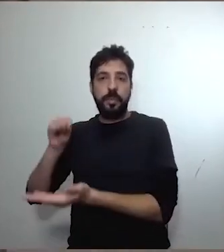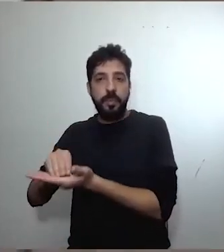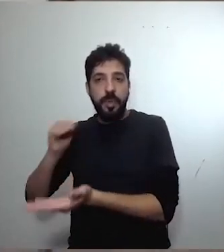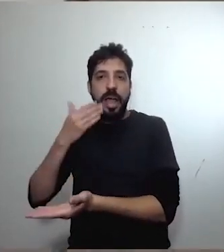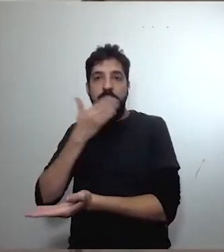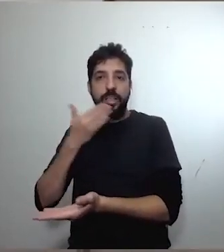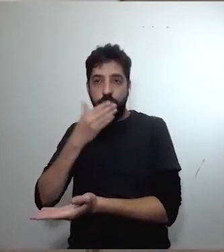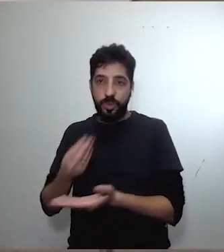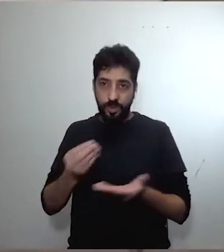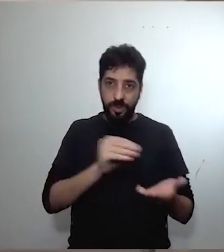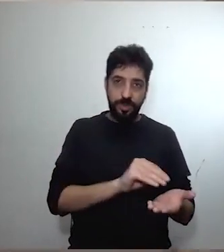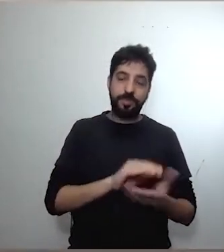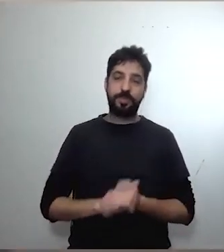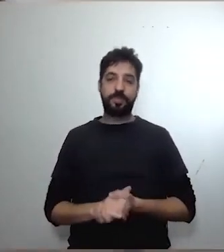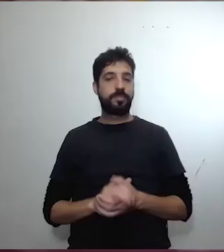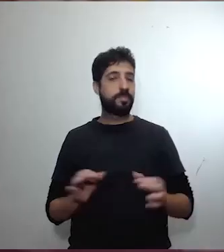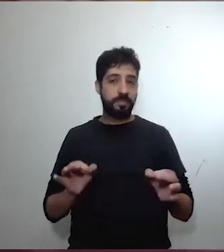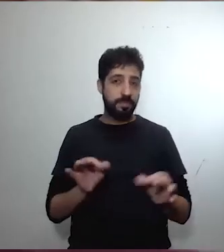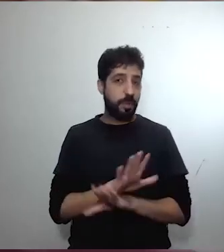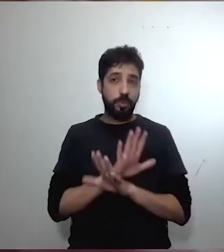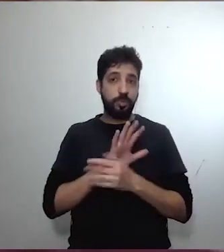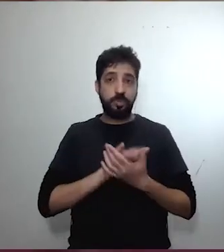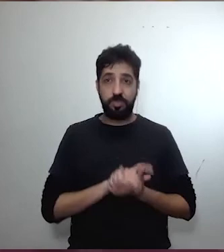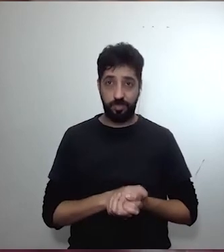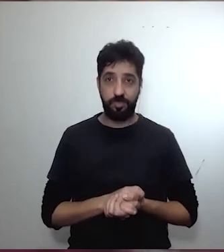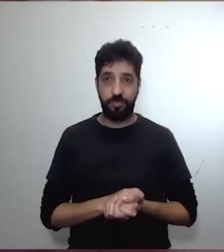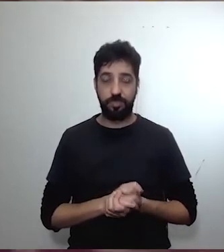açúcar. Sou eu agora? Tá pronta.